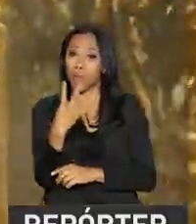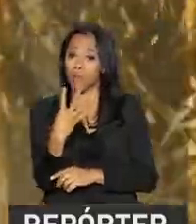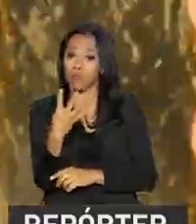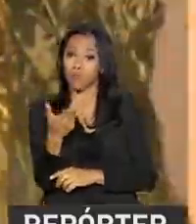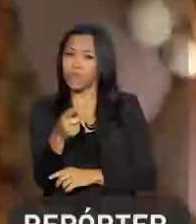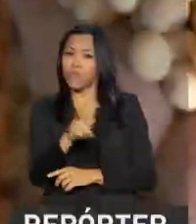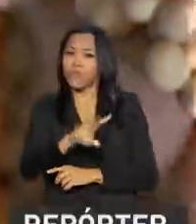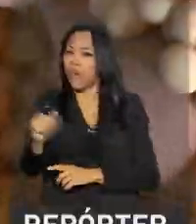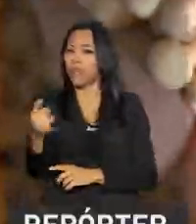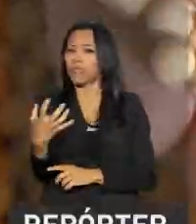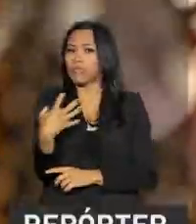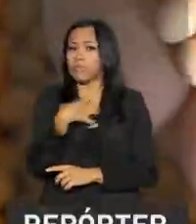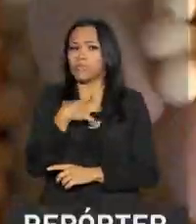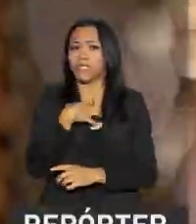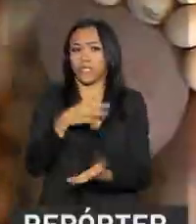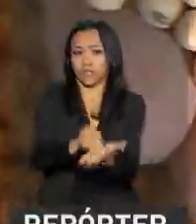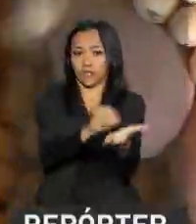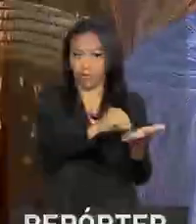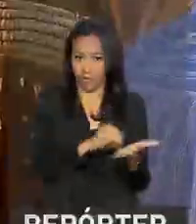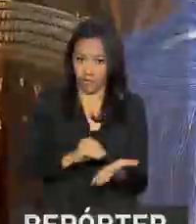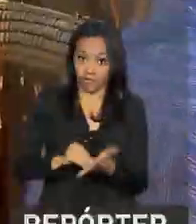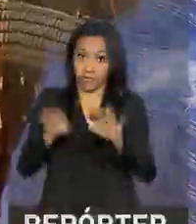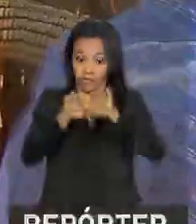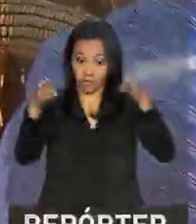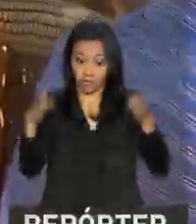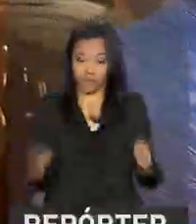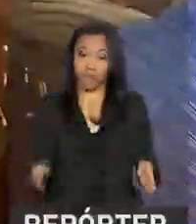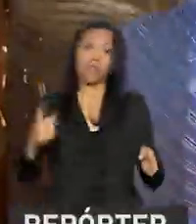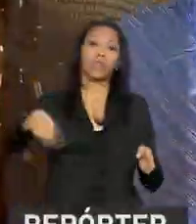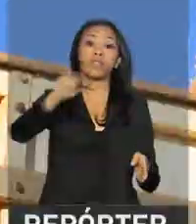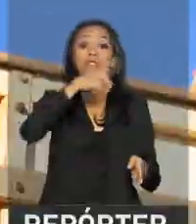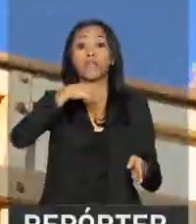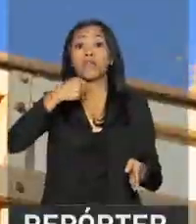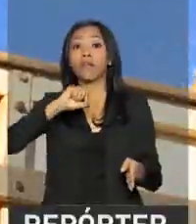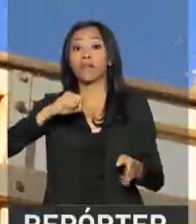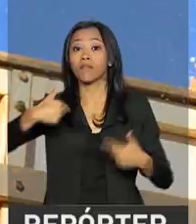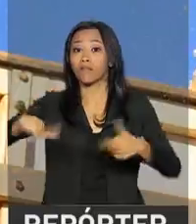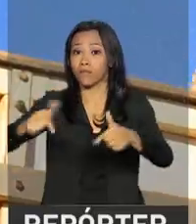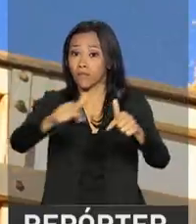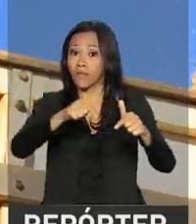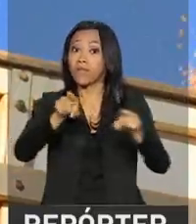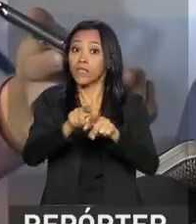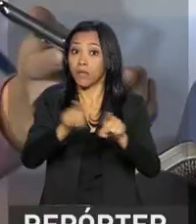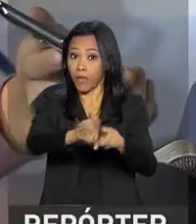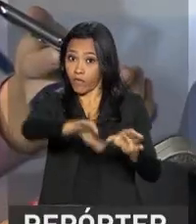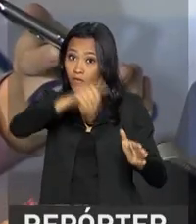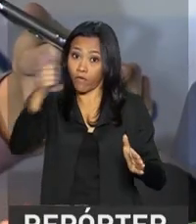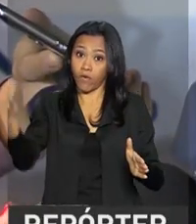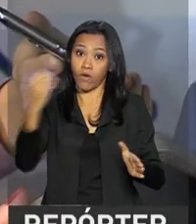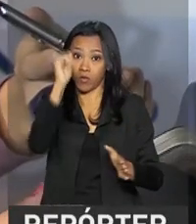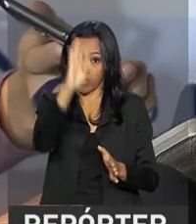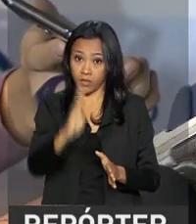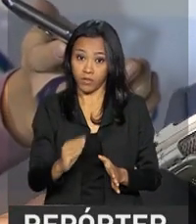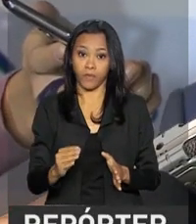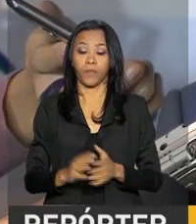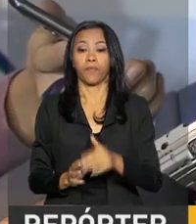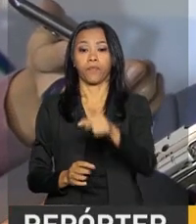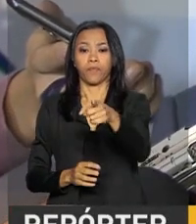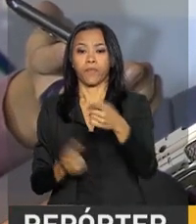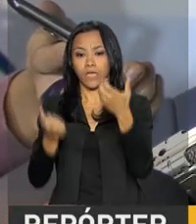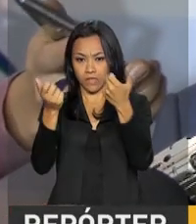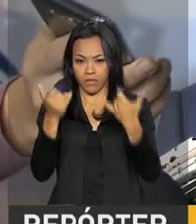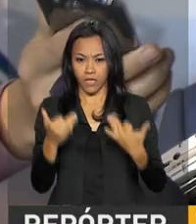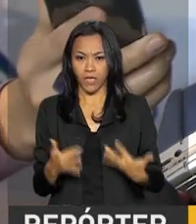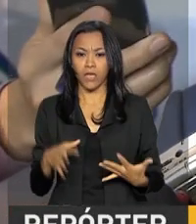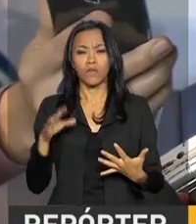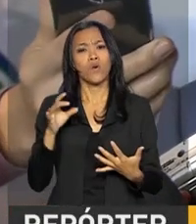serão sentidos na mesa do brasileiro no bolso dos produtores e nem no mercado externo não vai ter nenhum impacto impacto